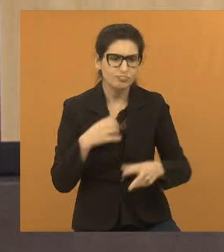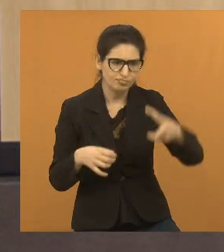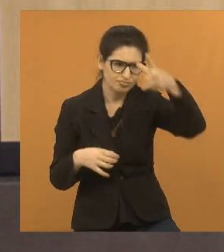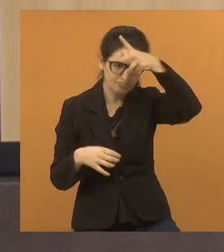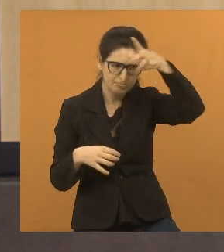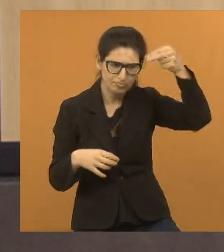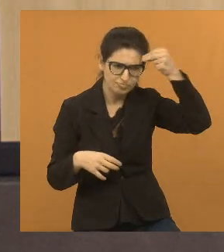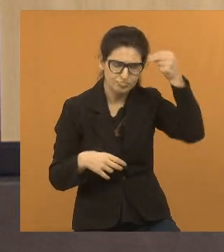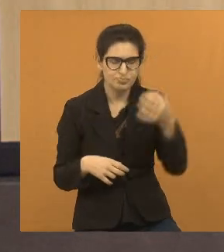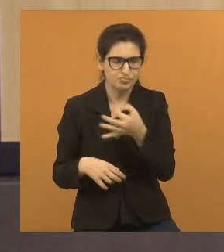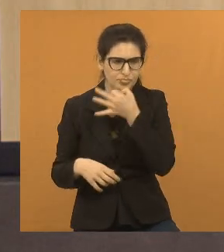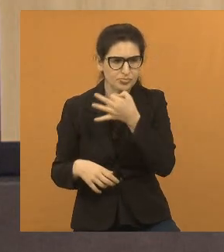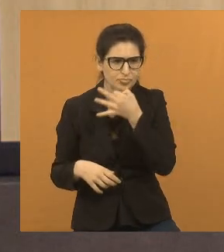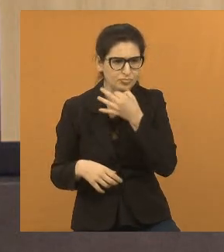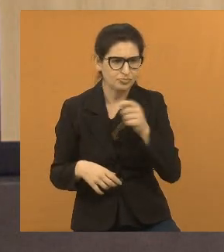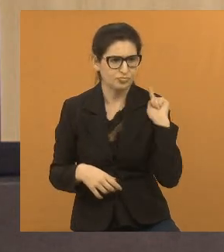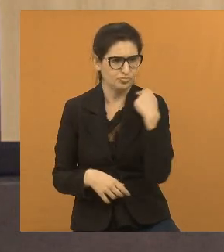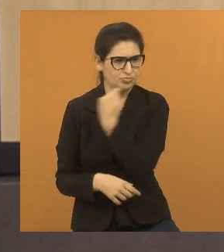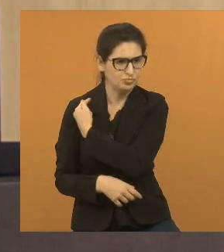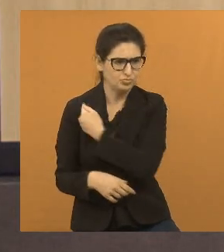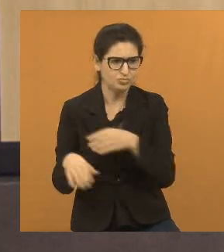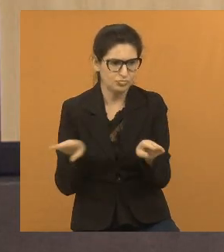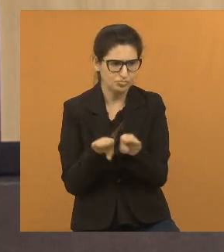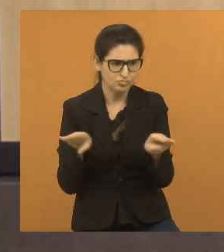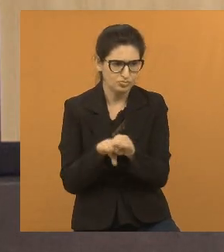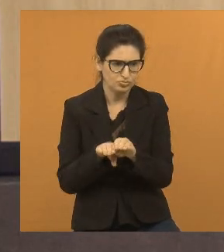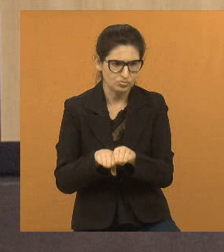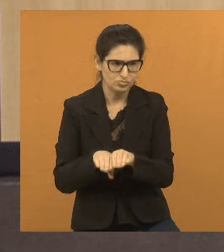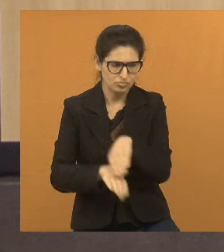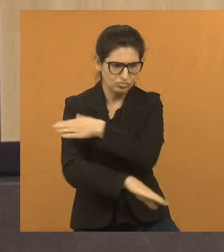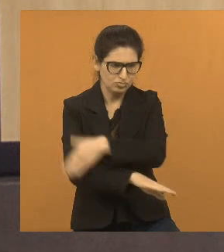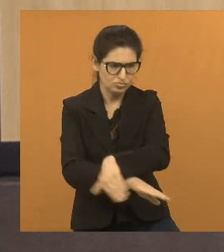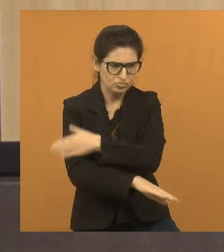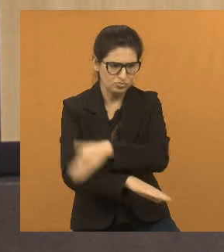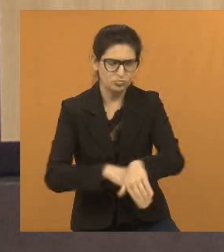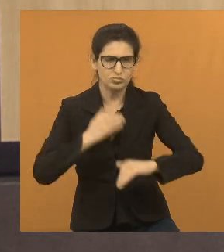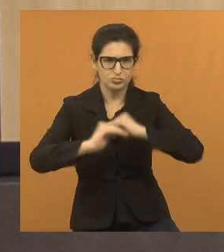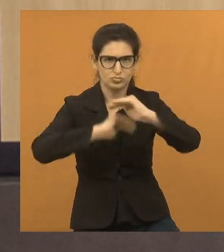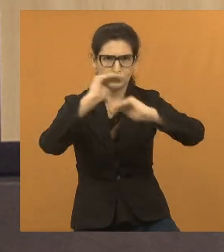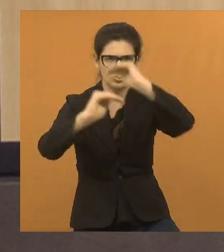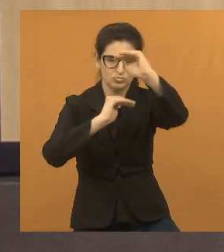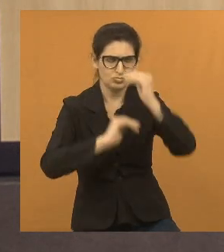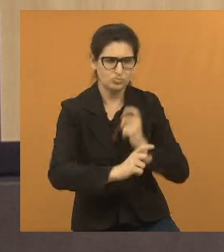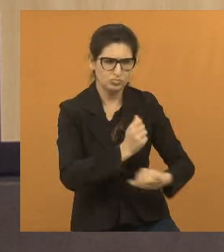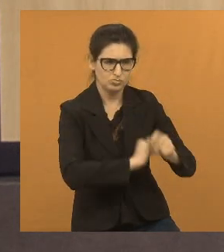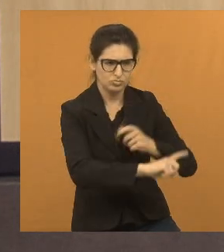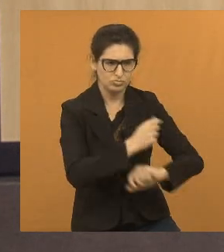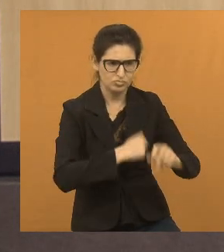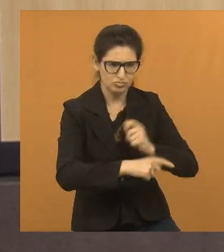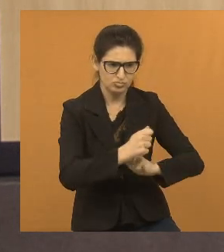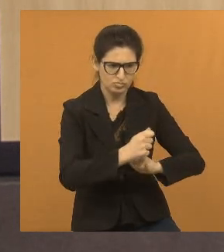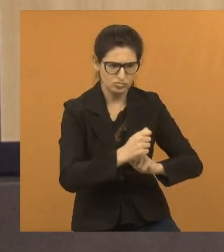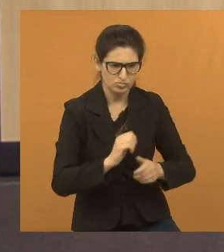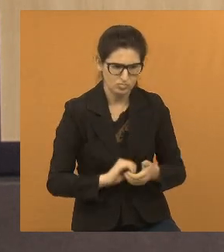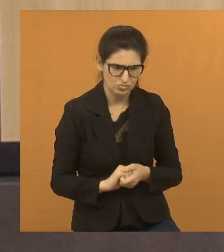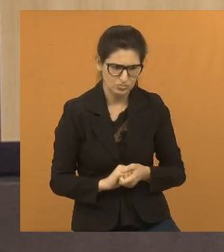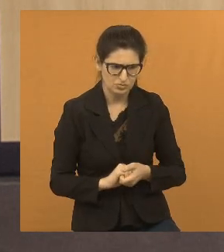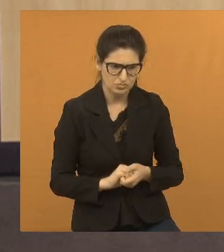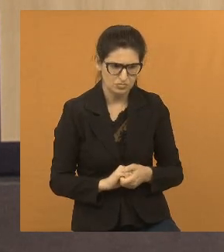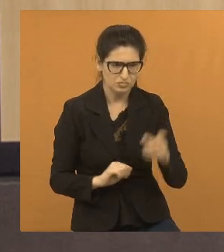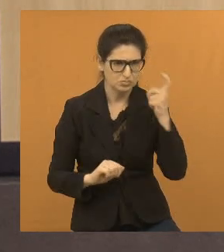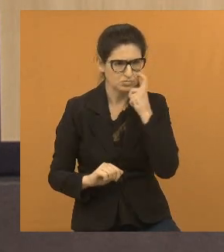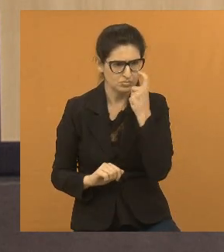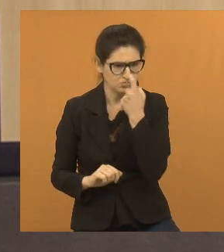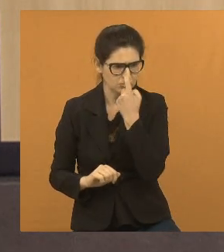ele sugeriu que a gente também fizesse um corredor de desenvolvimento econômico no Meia